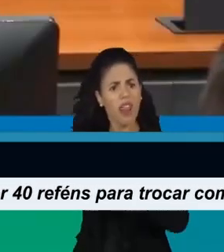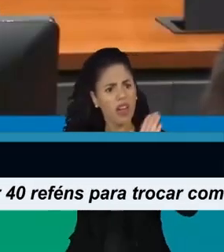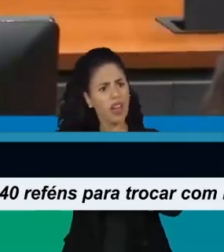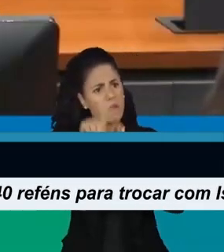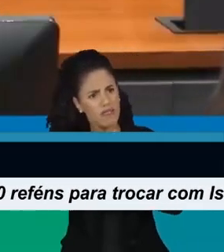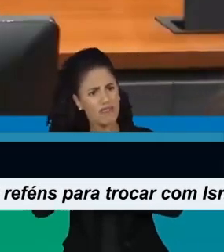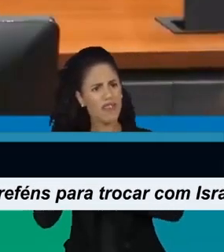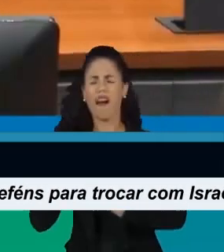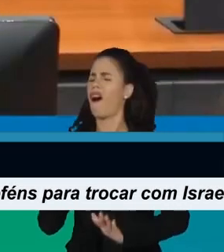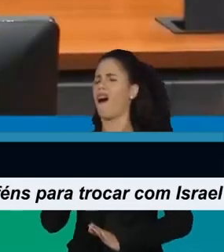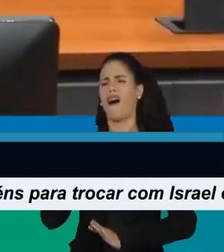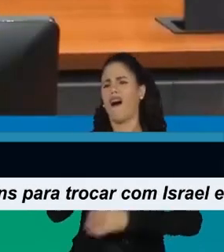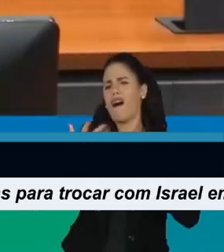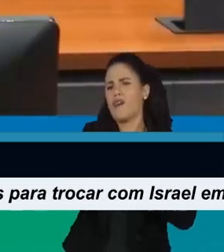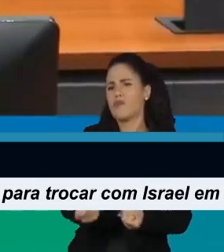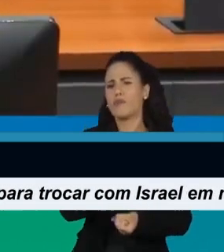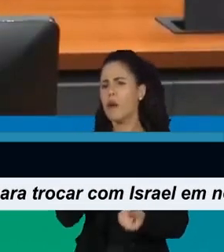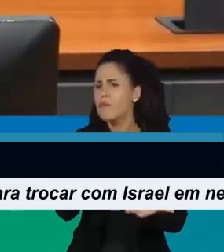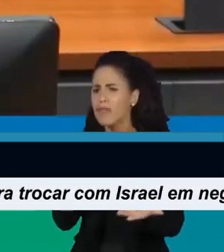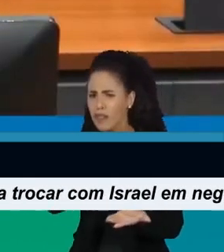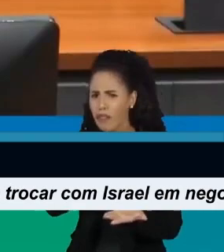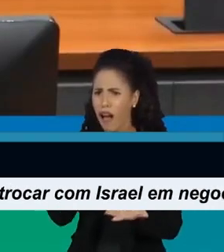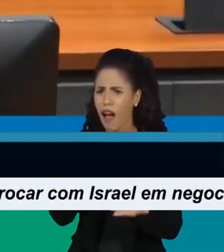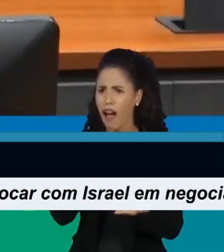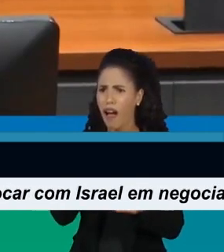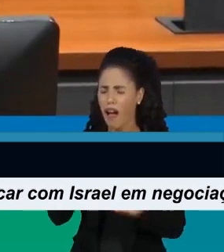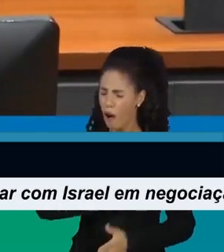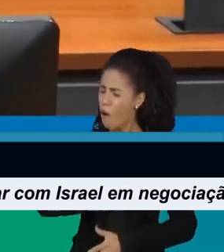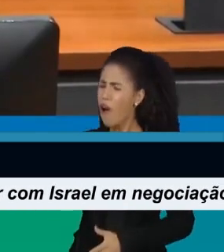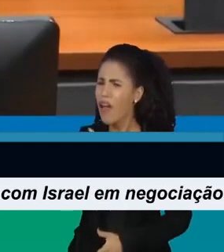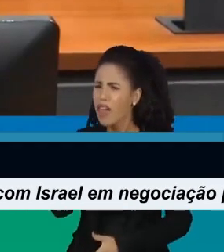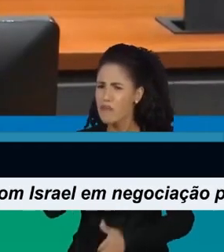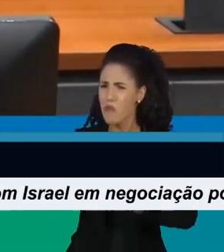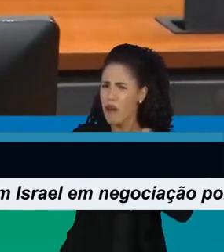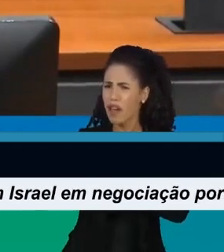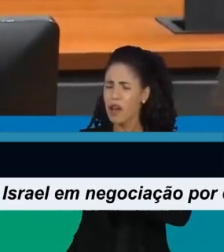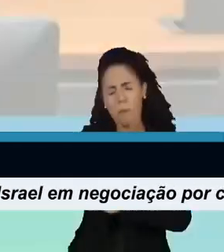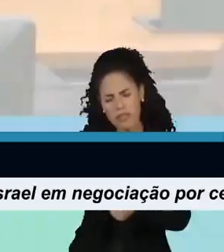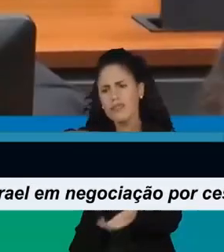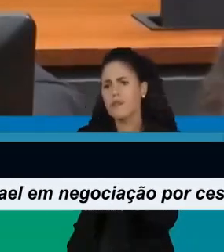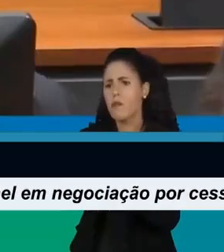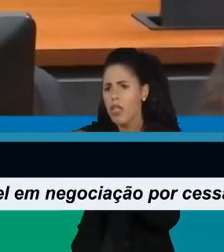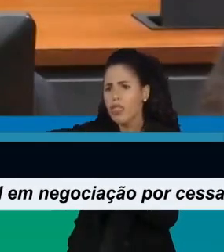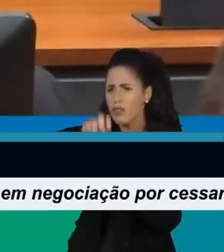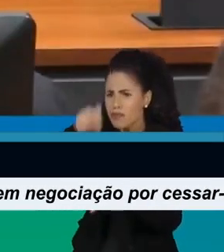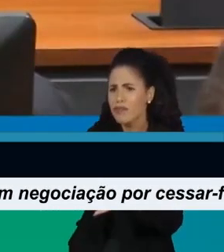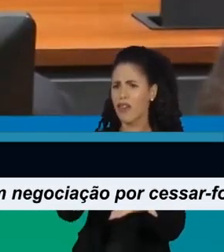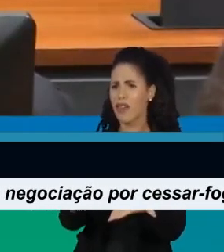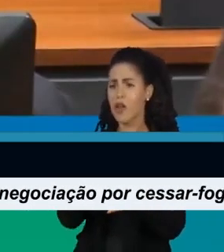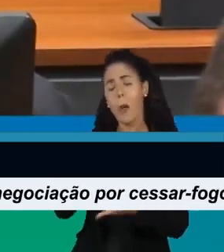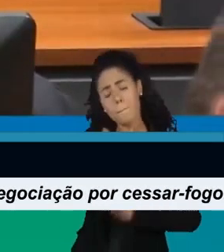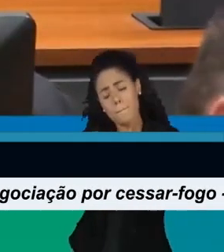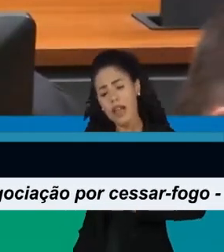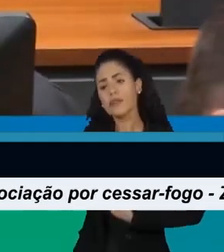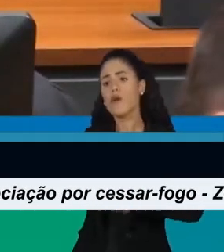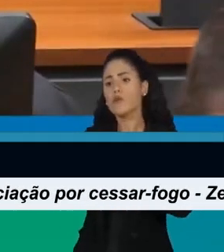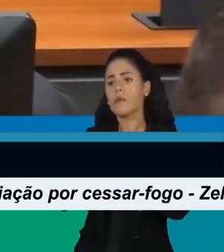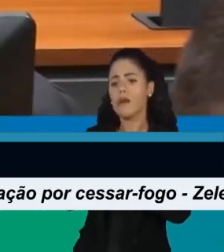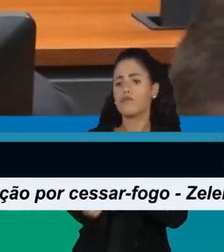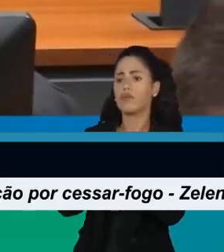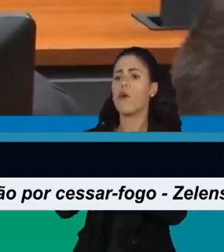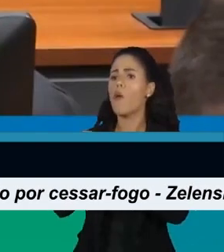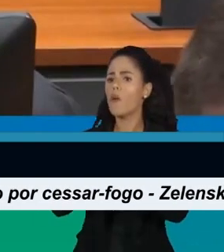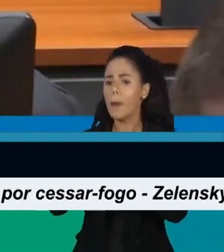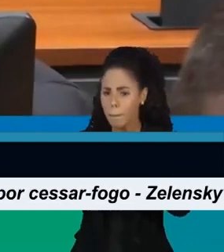crime bárbaro, um crime brutal, que ele seja de fato punido por isso. Mas eu sou favorável à